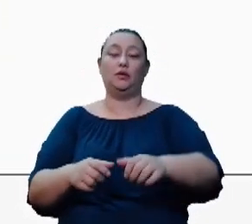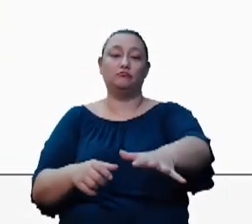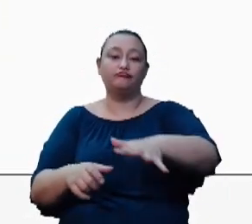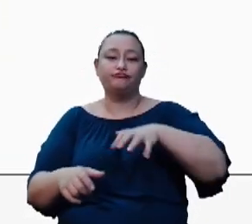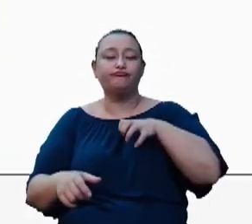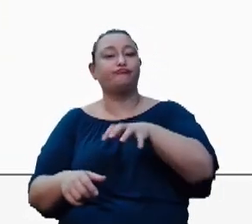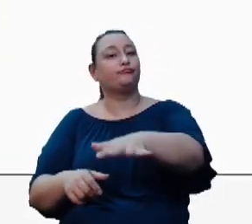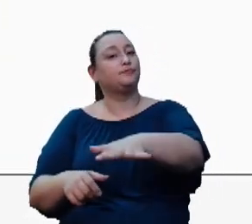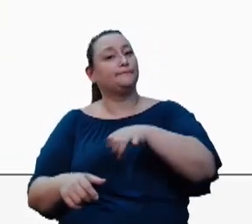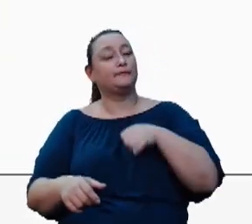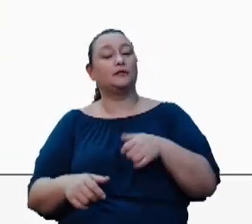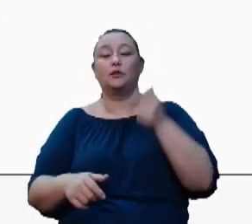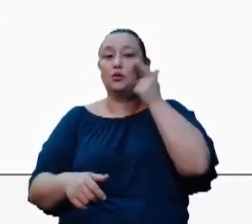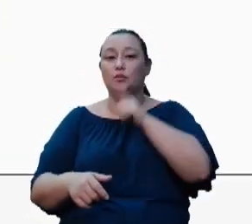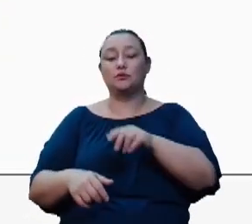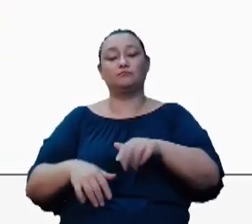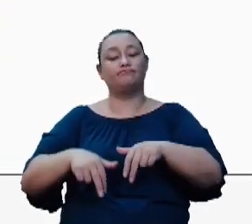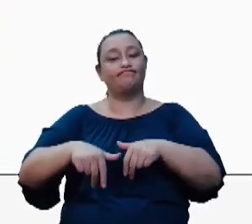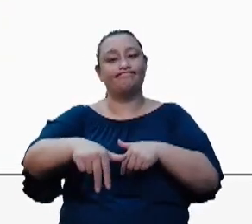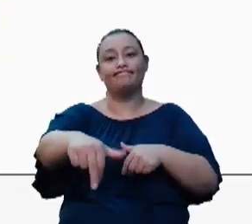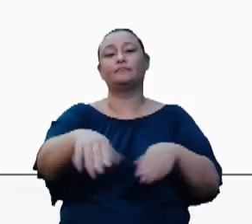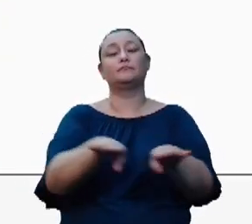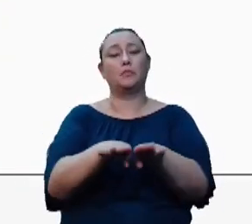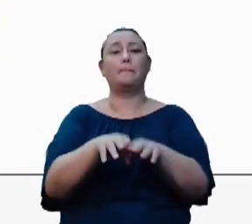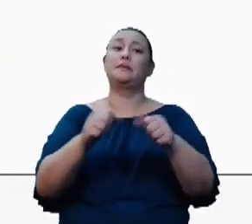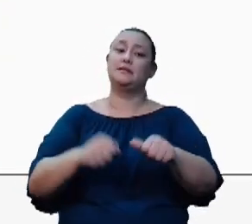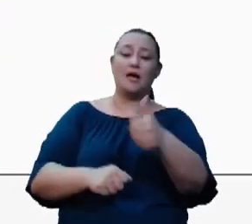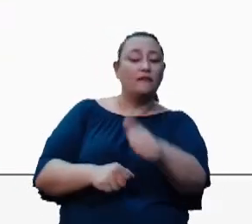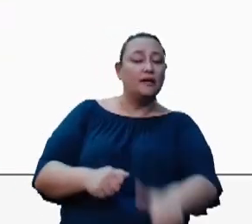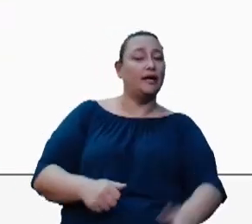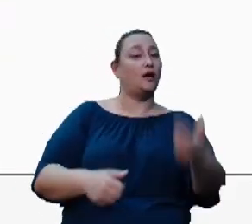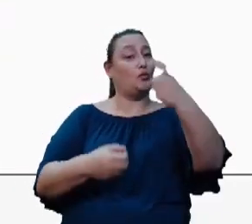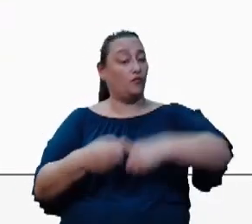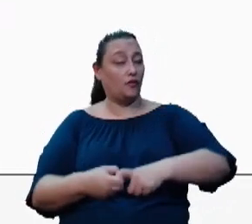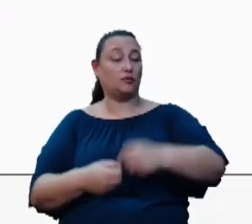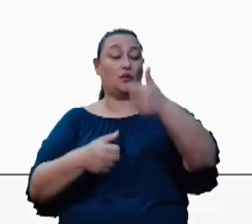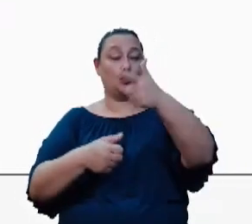e um deles só teve que ser reavaliado novamente e